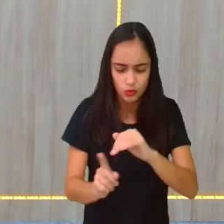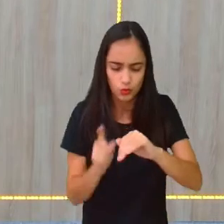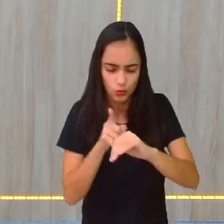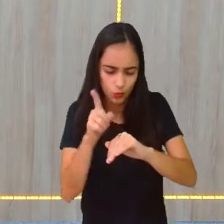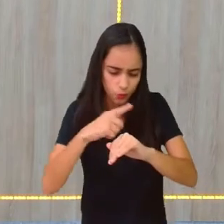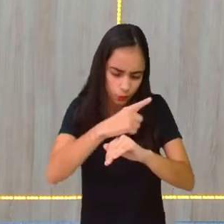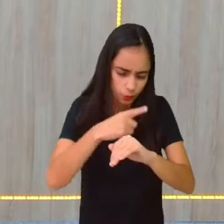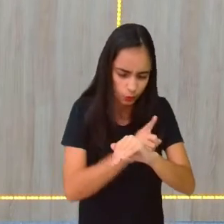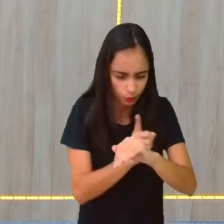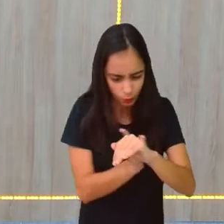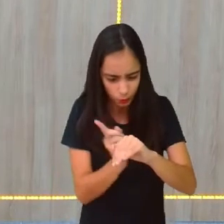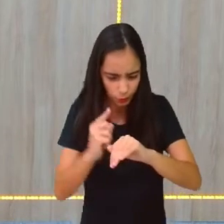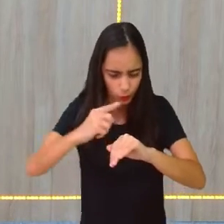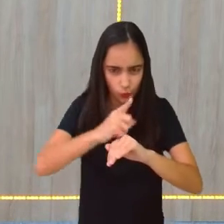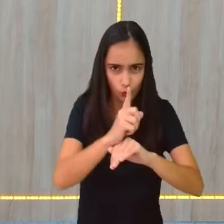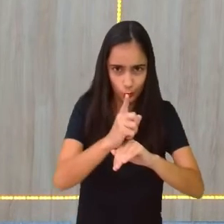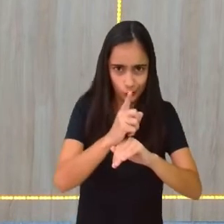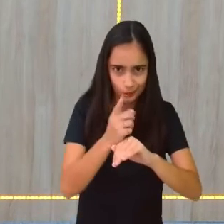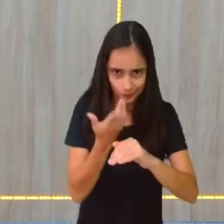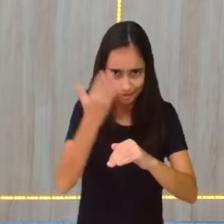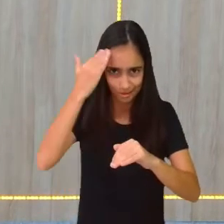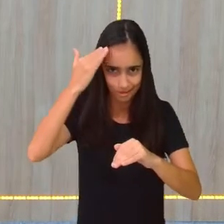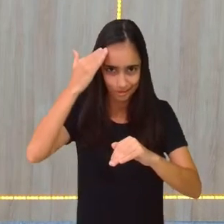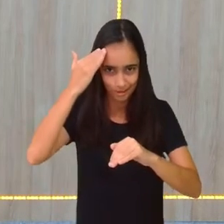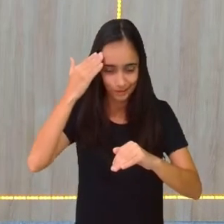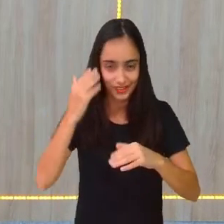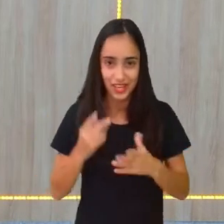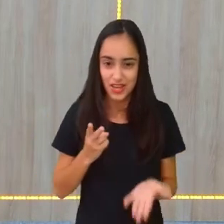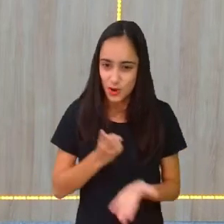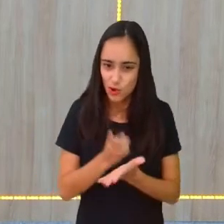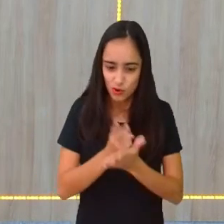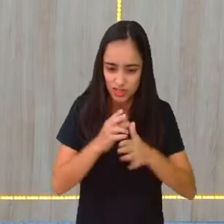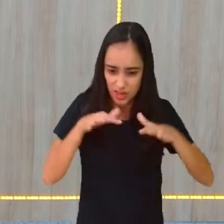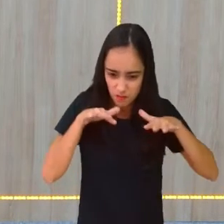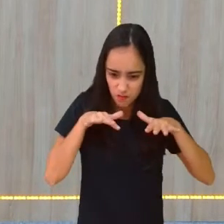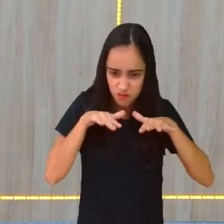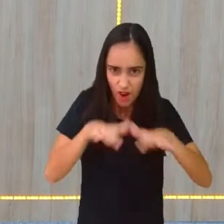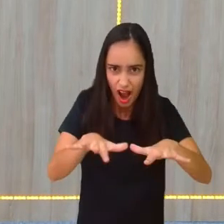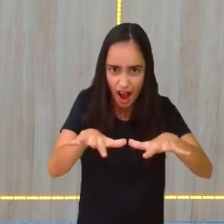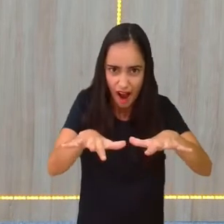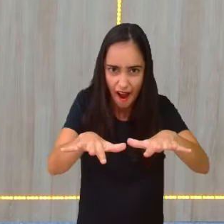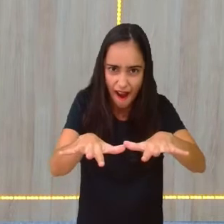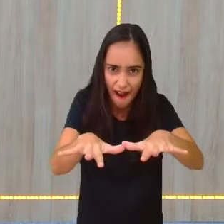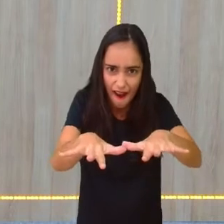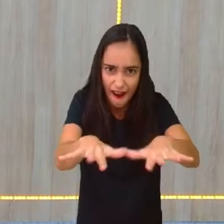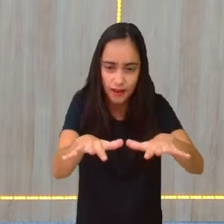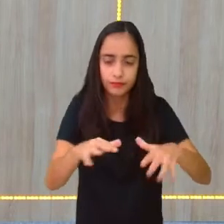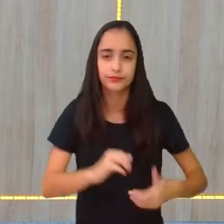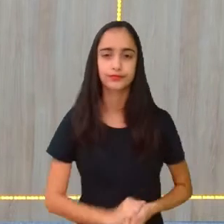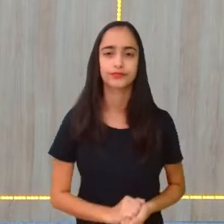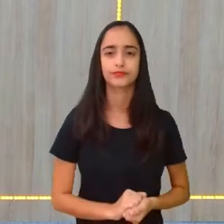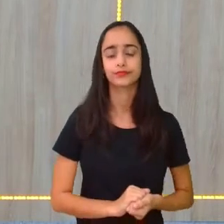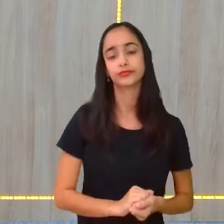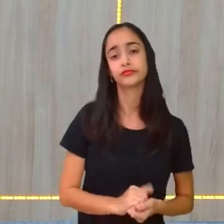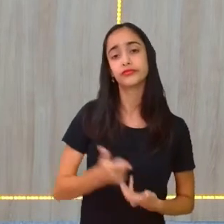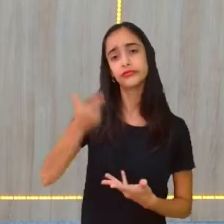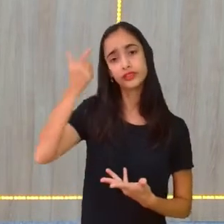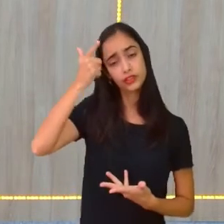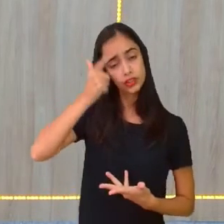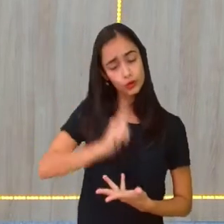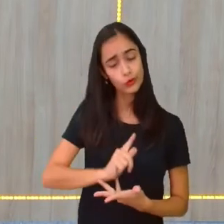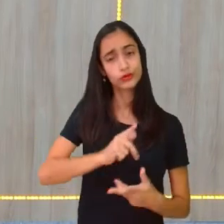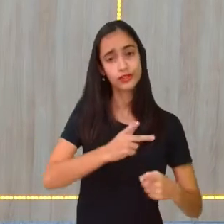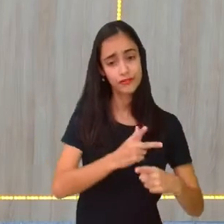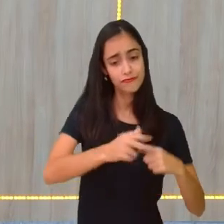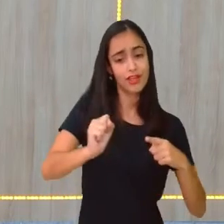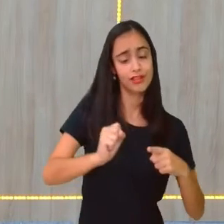para cima com tudo e eles conseguiram deter durante um bom tempo os soldados persas, né, nessa